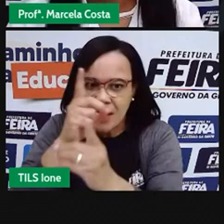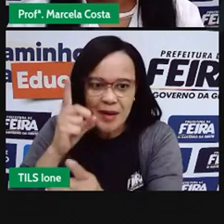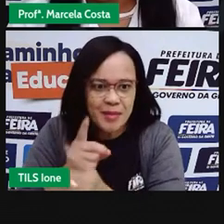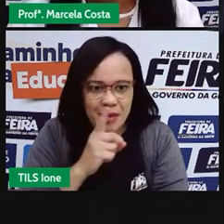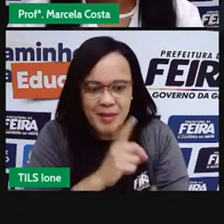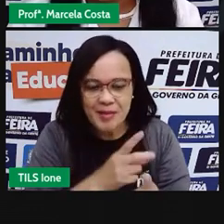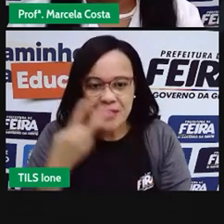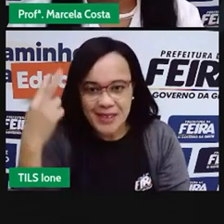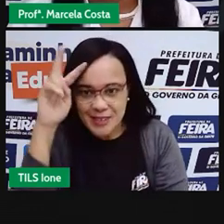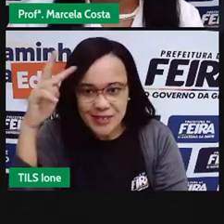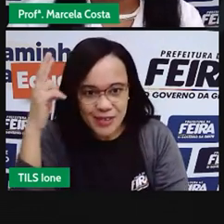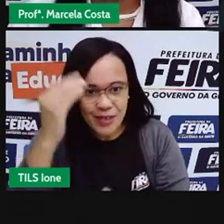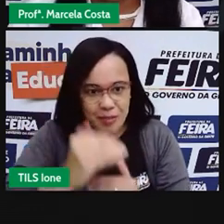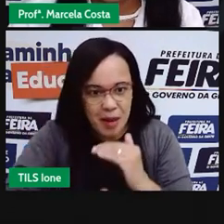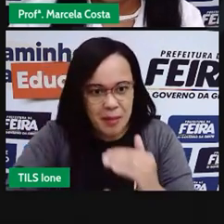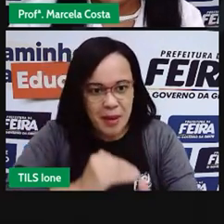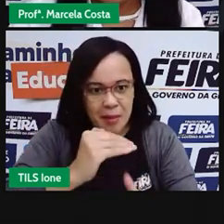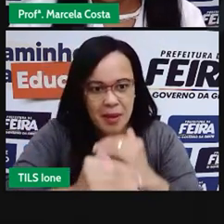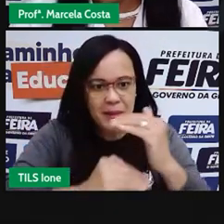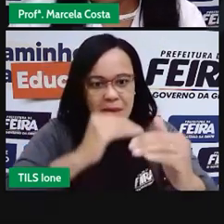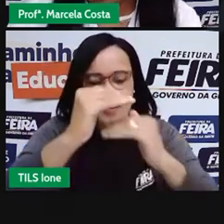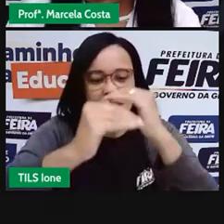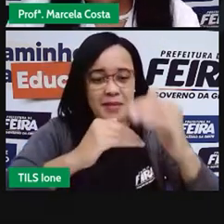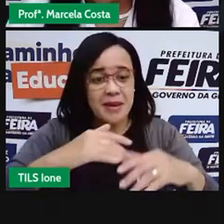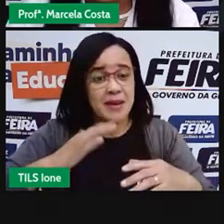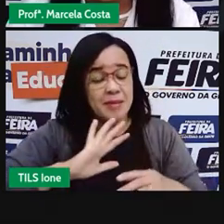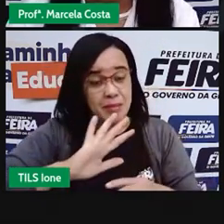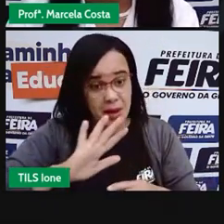para saber o que acontece, você vai precisar